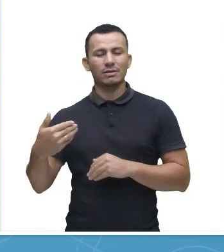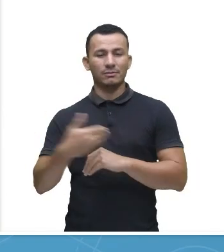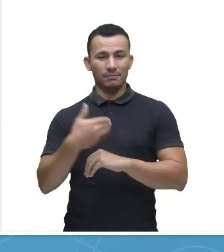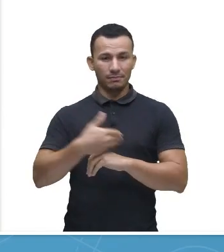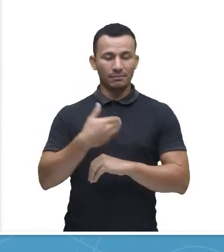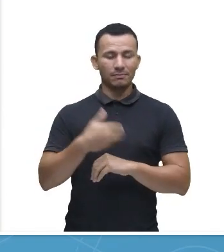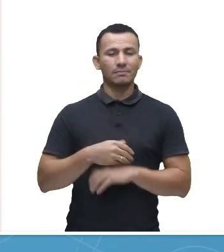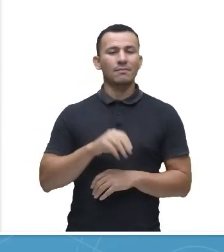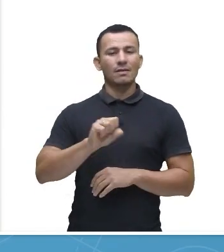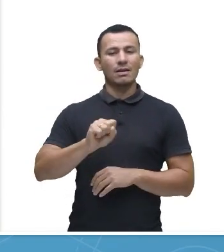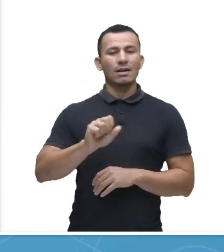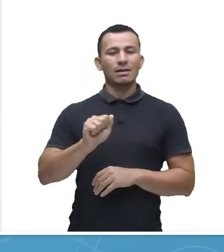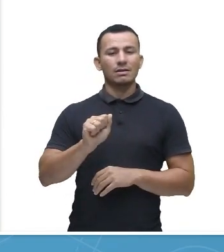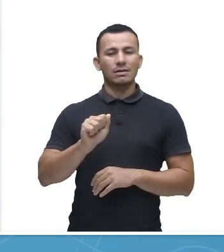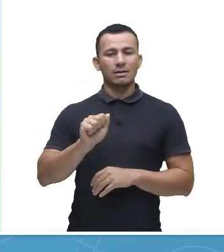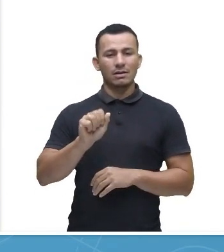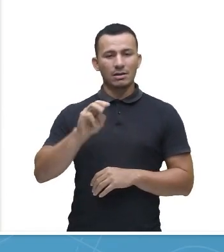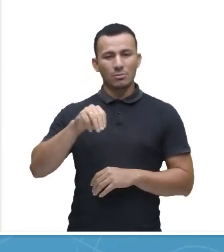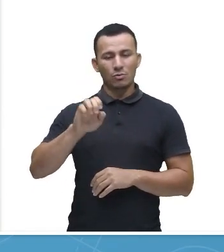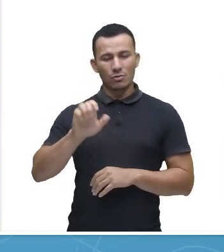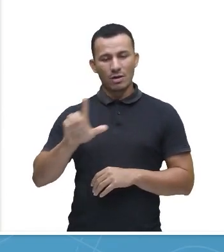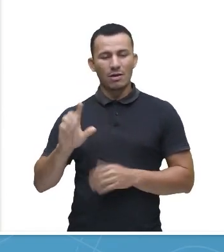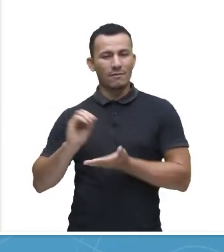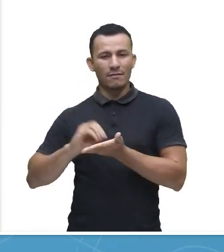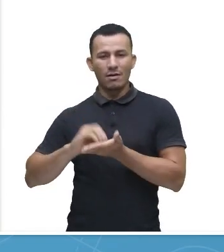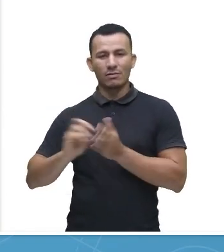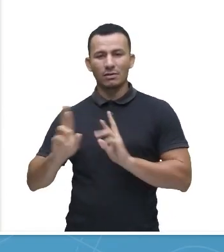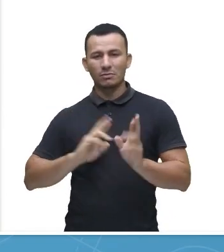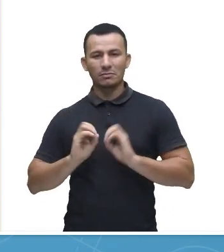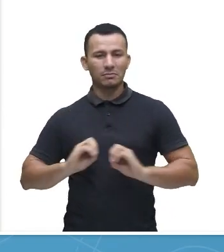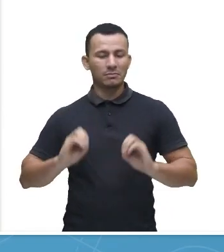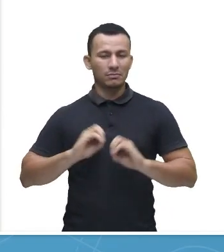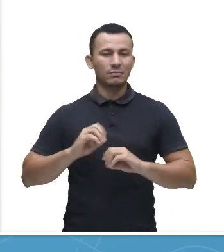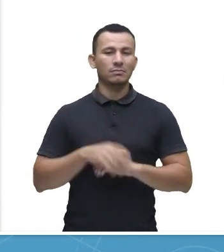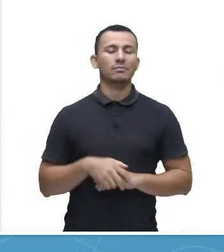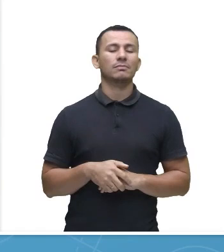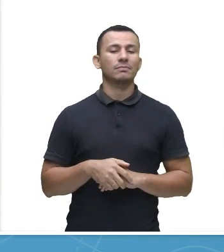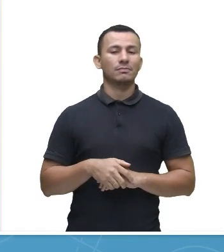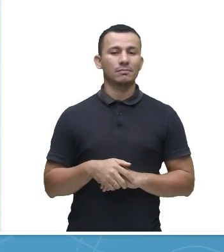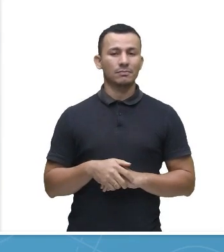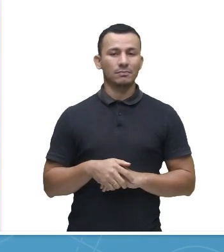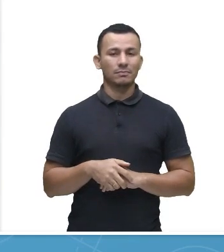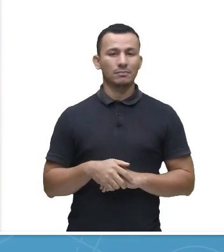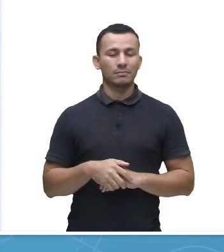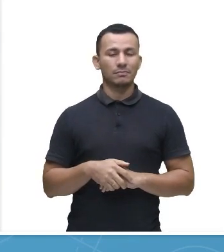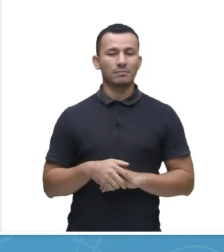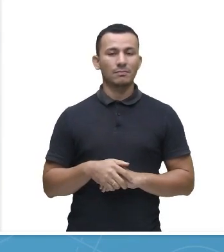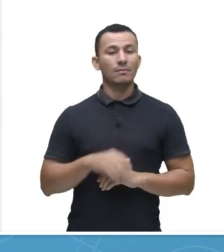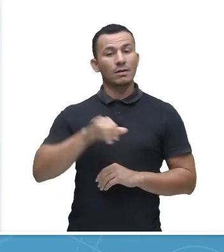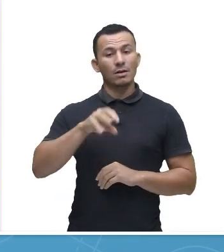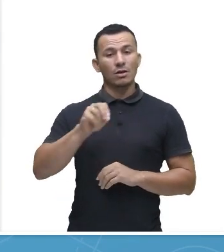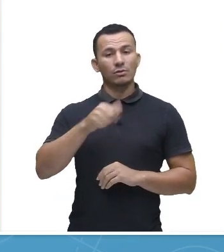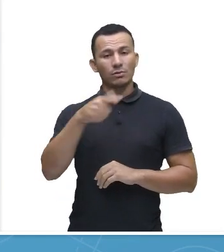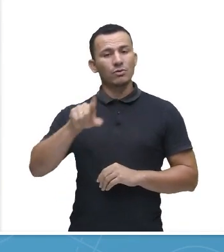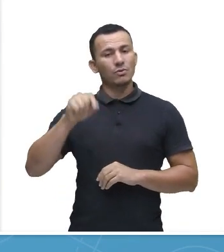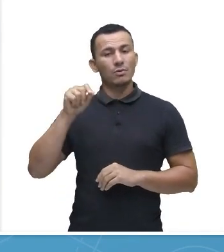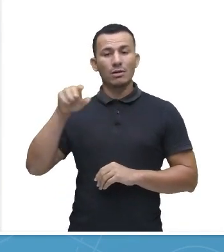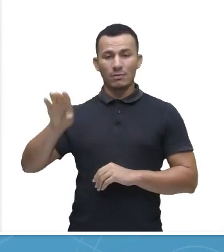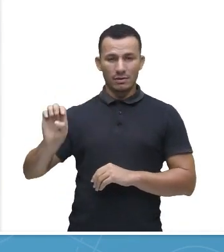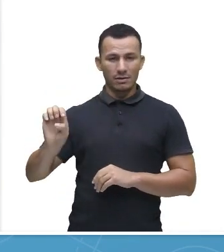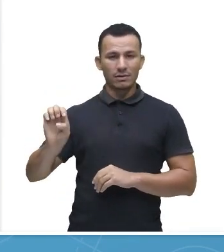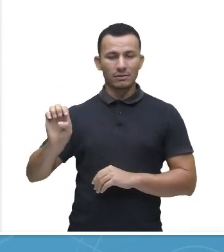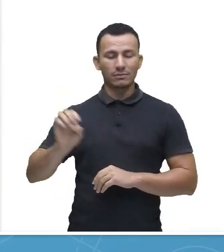está focado. Ana Vitória, letra C. João Vitor, escolheu a letra E, né? João Vitor, muito